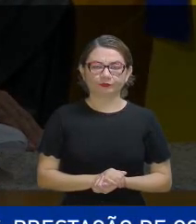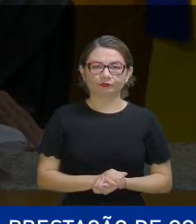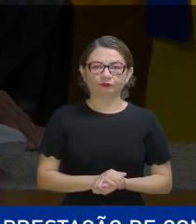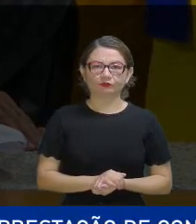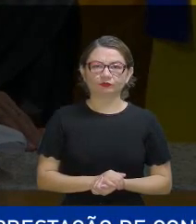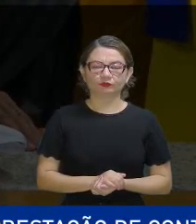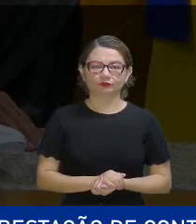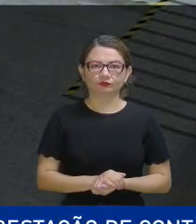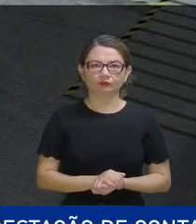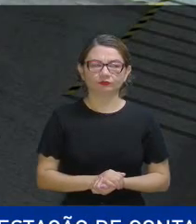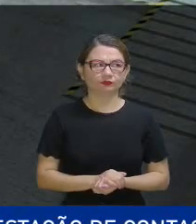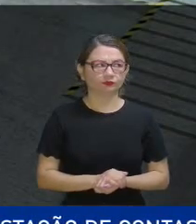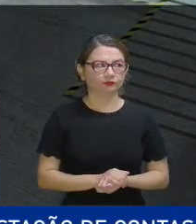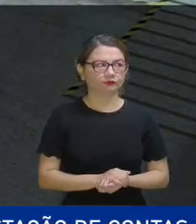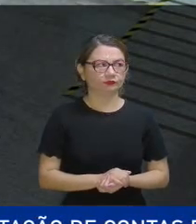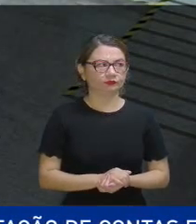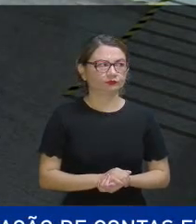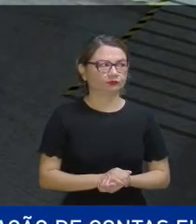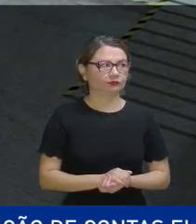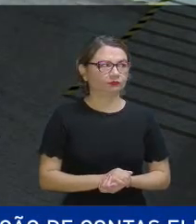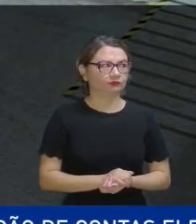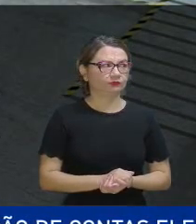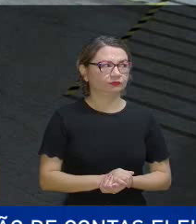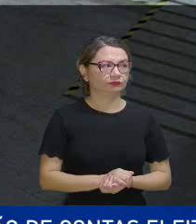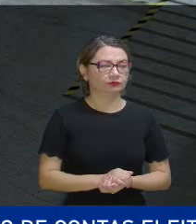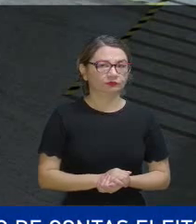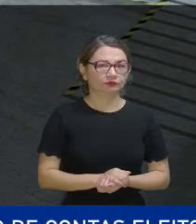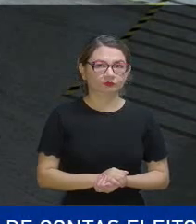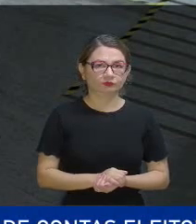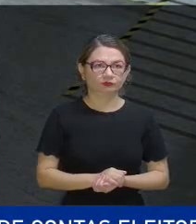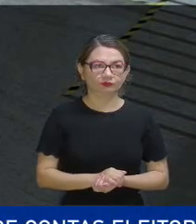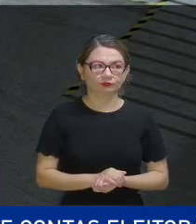Foco no desembargador Carmo Antônio.